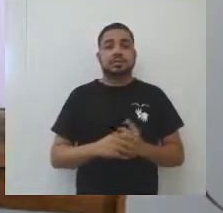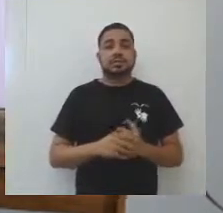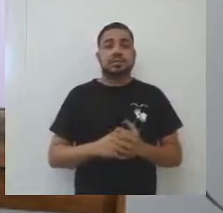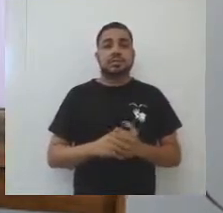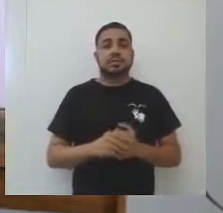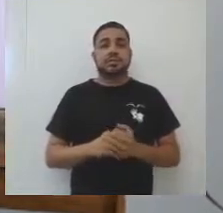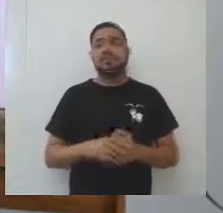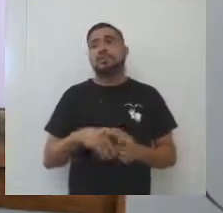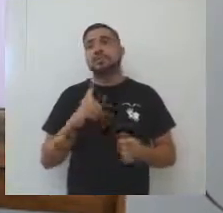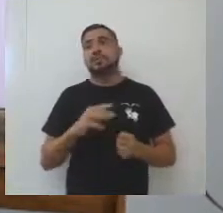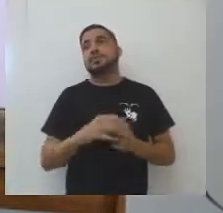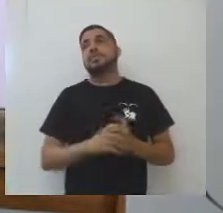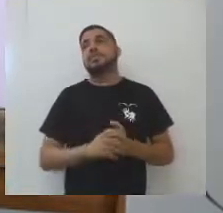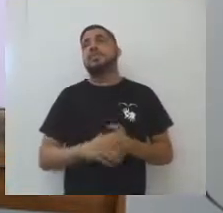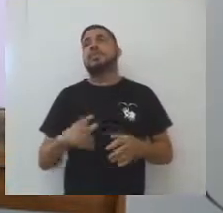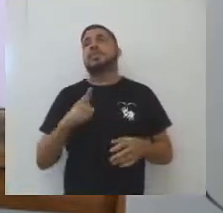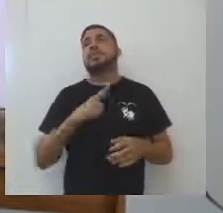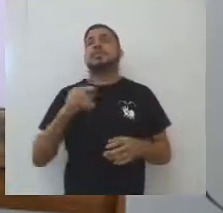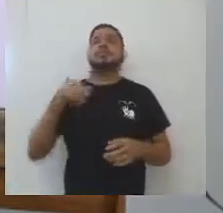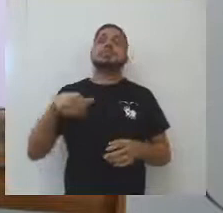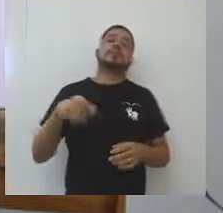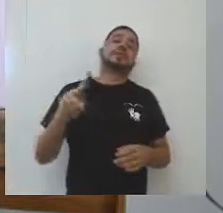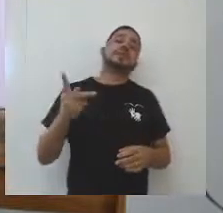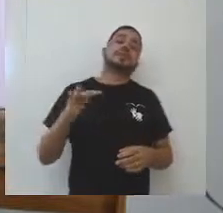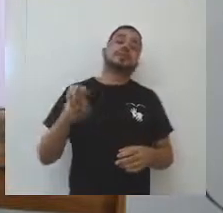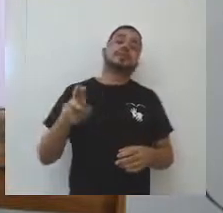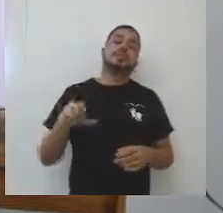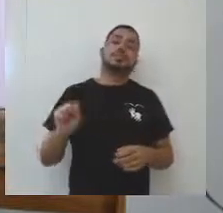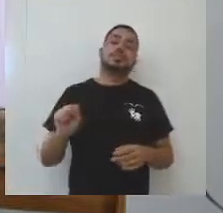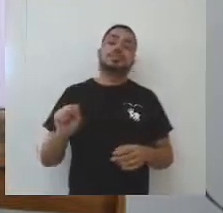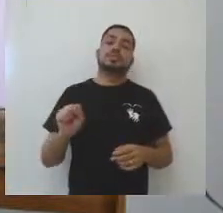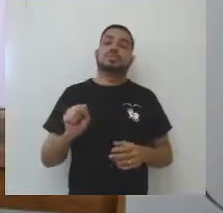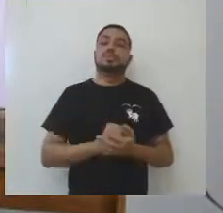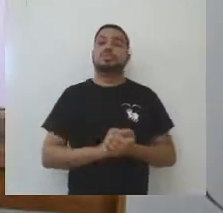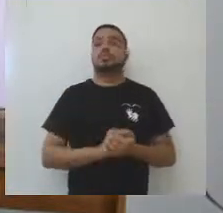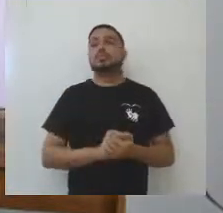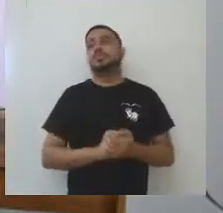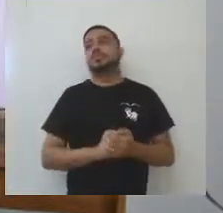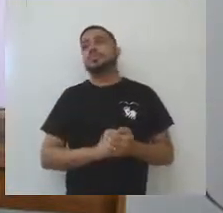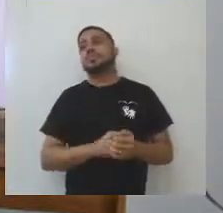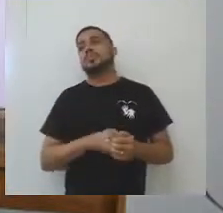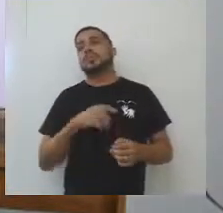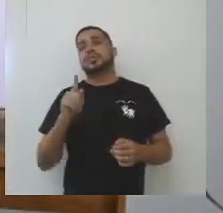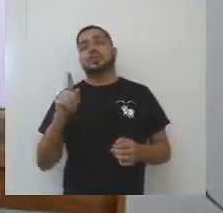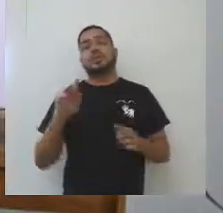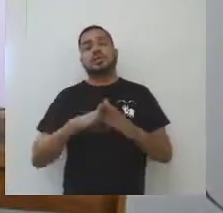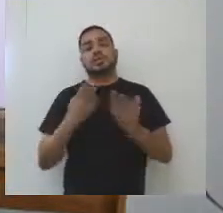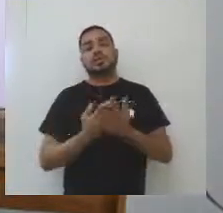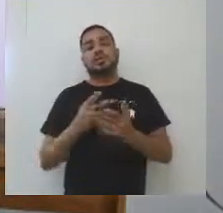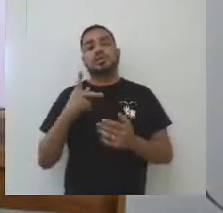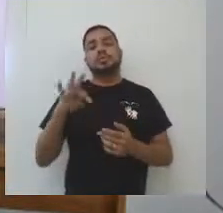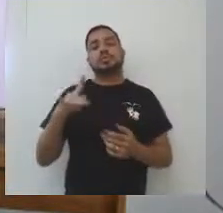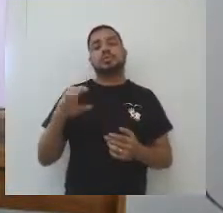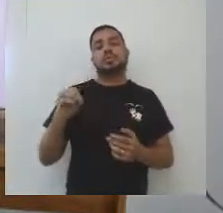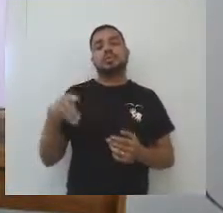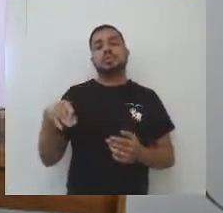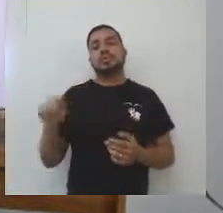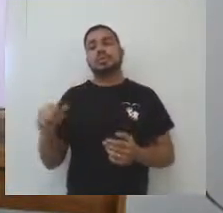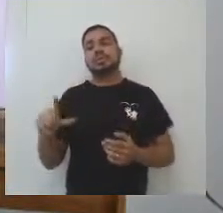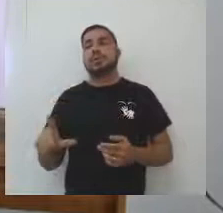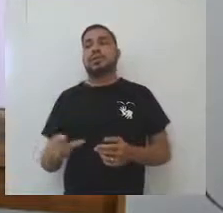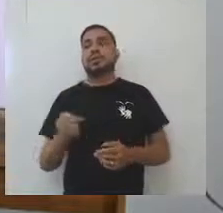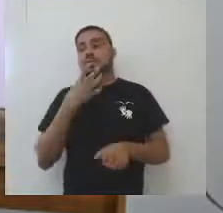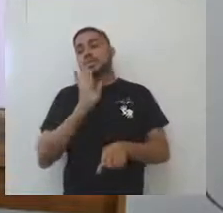mais uma? Aí tem aqui, Matheus. Matheus é o seguinte, Matheus Henrique, Erem, Pinto Manuel Bandeira.